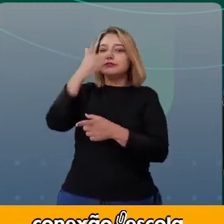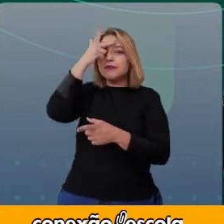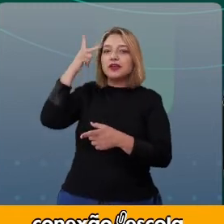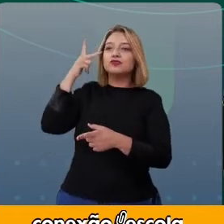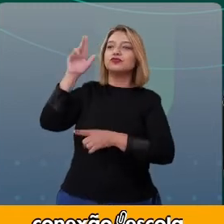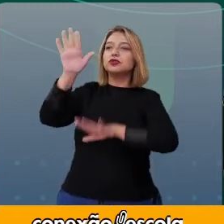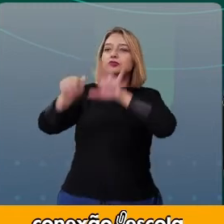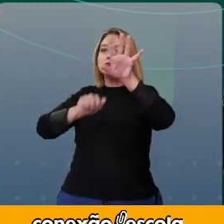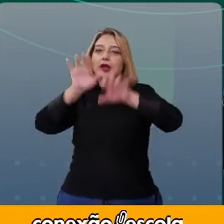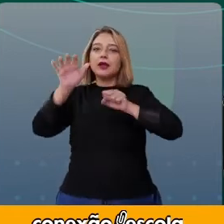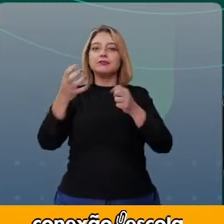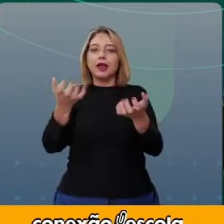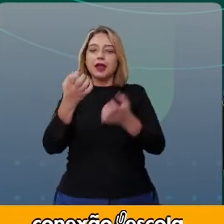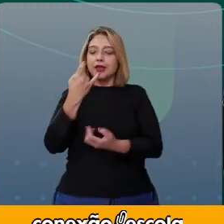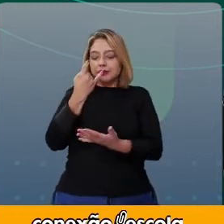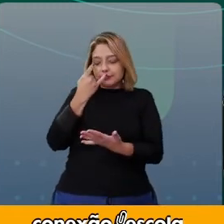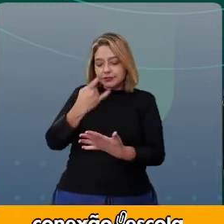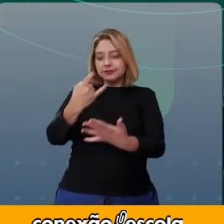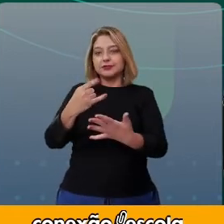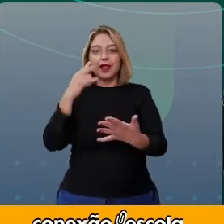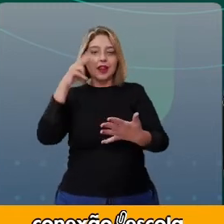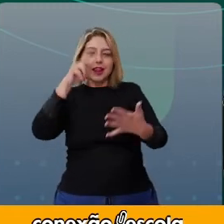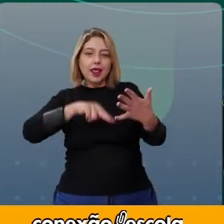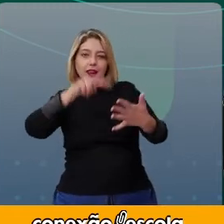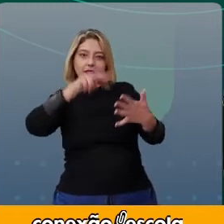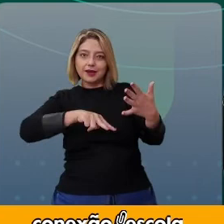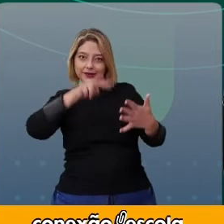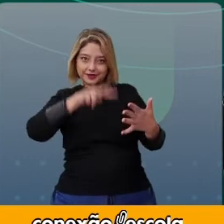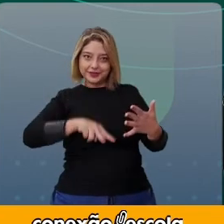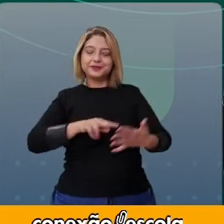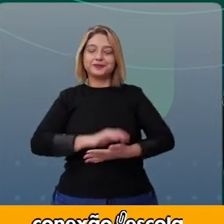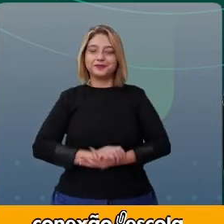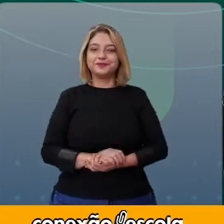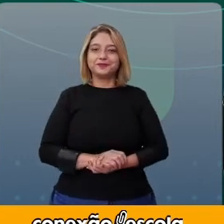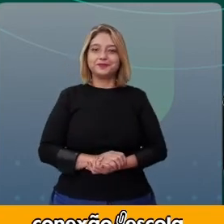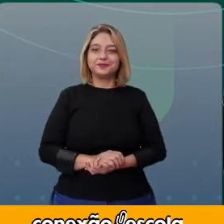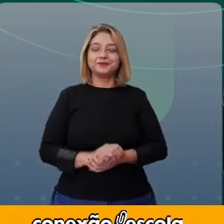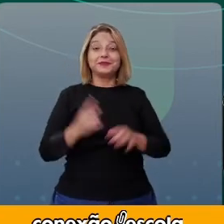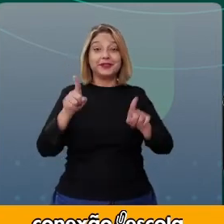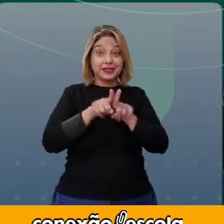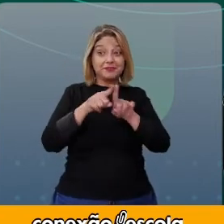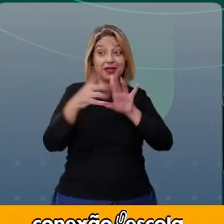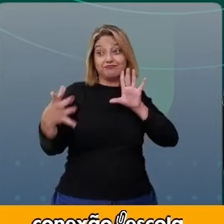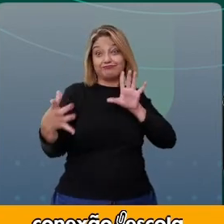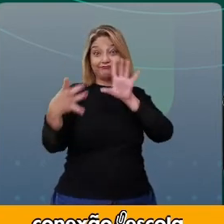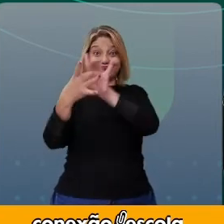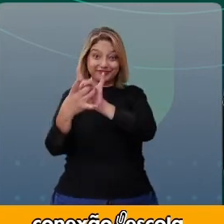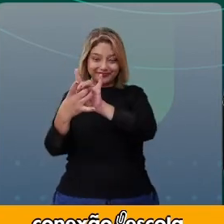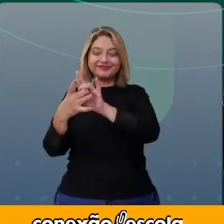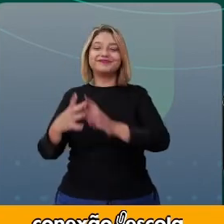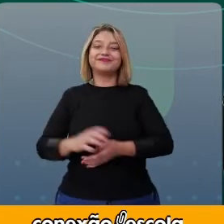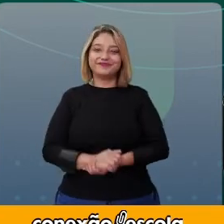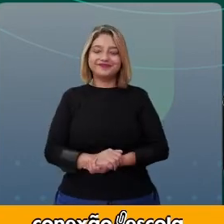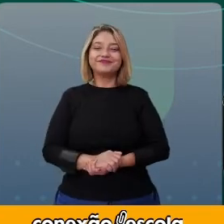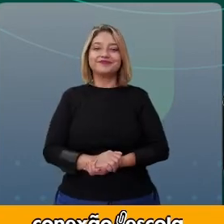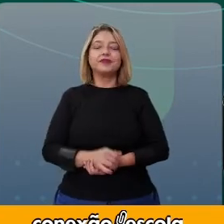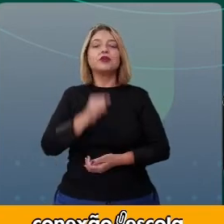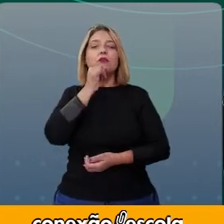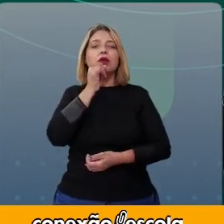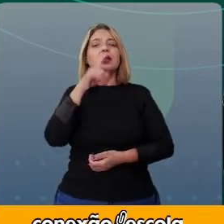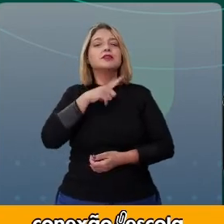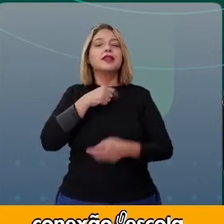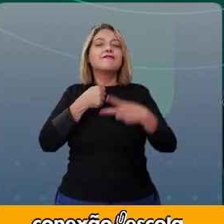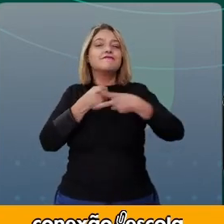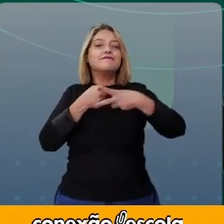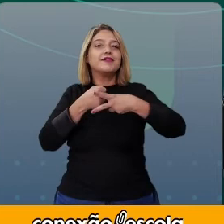o público leitor com o seu produtor. A presença de verbos de comando, como vocês podem